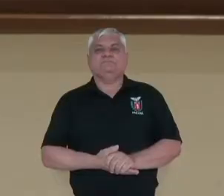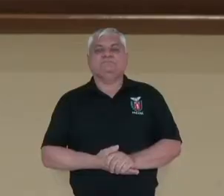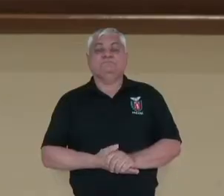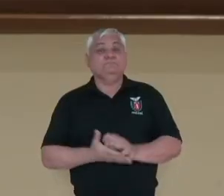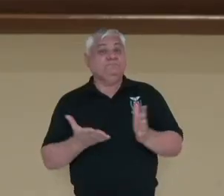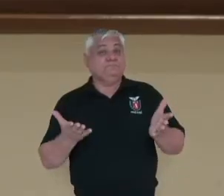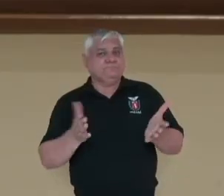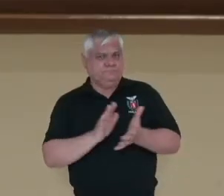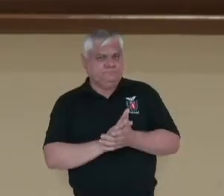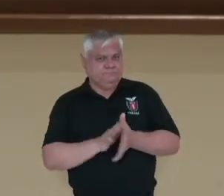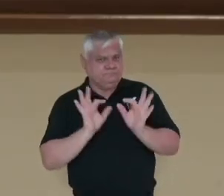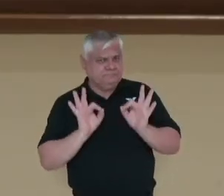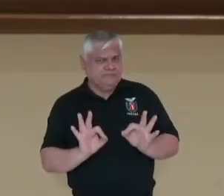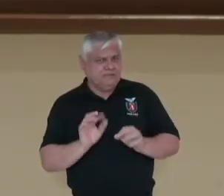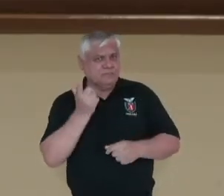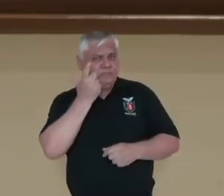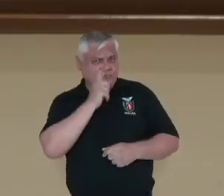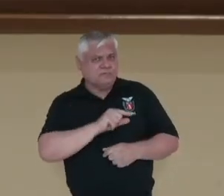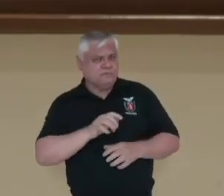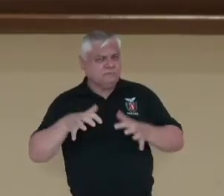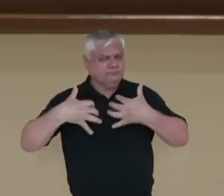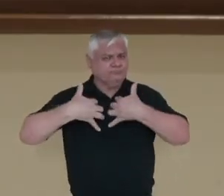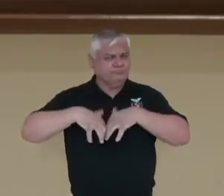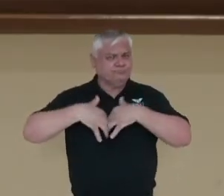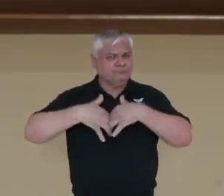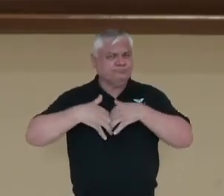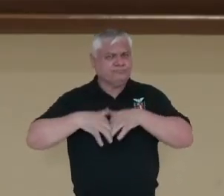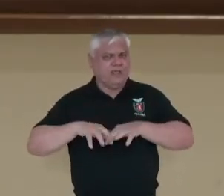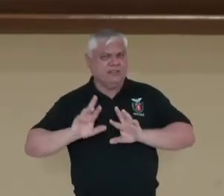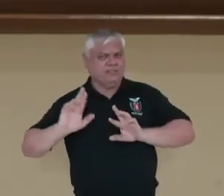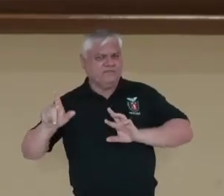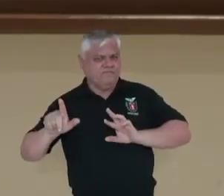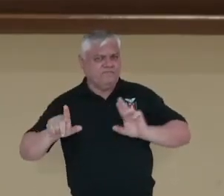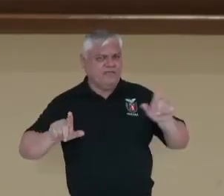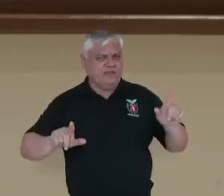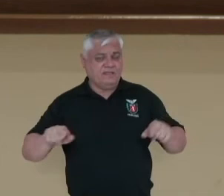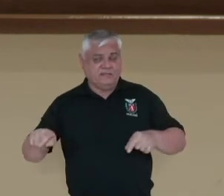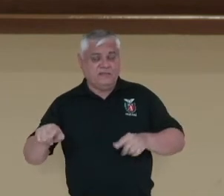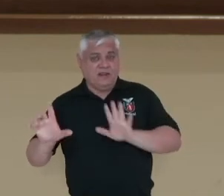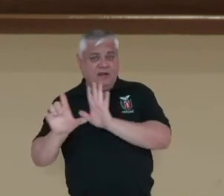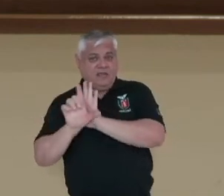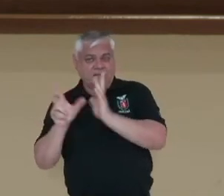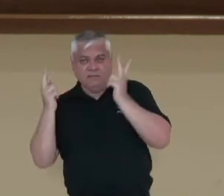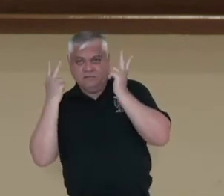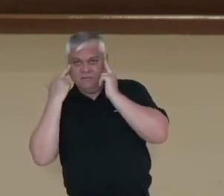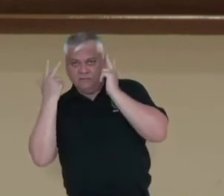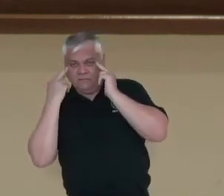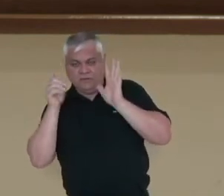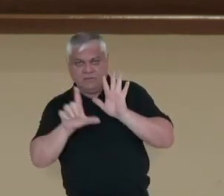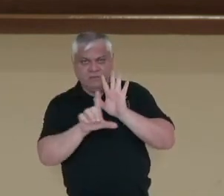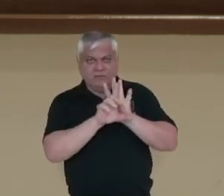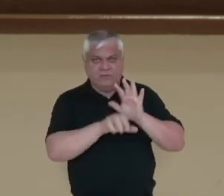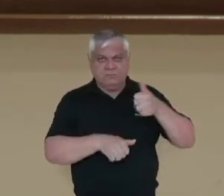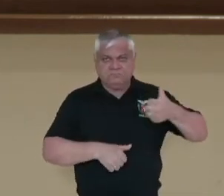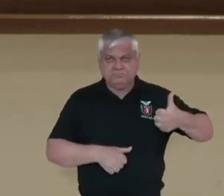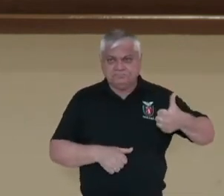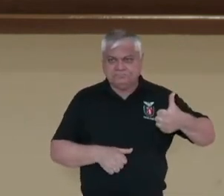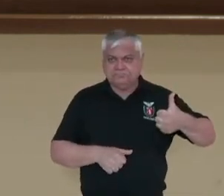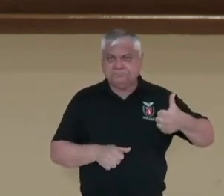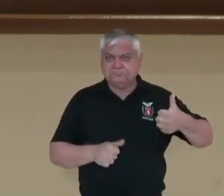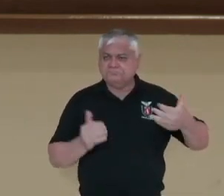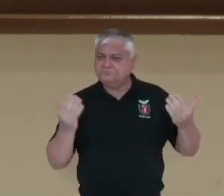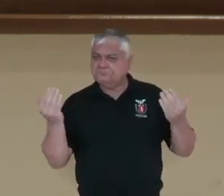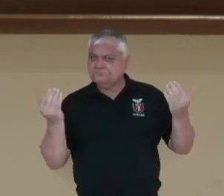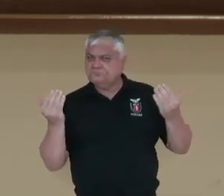E aí, galera, deu certo? Conseguiram pensar então a diferença entre lei natural e lei positiva? Também a questão